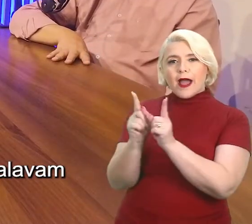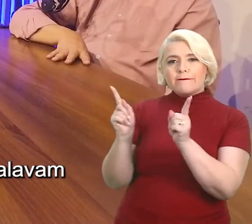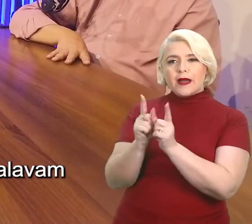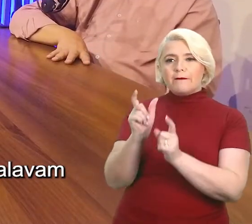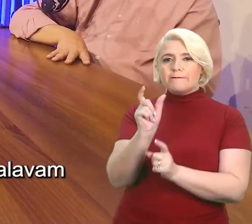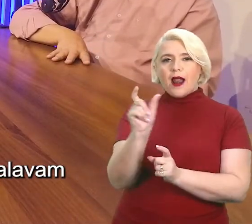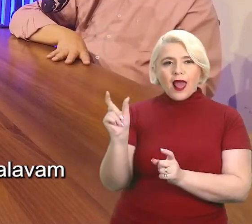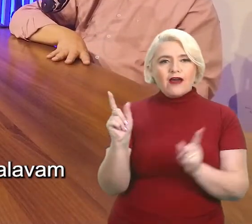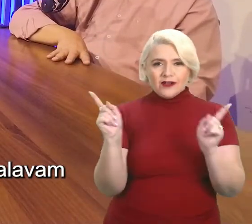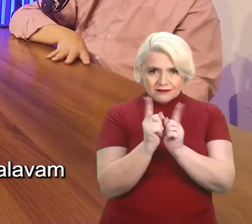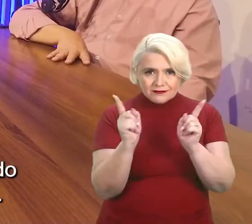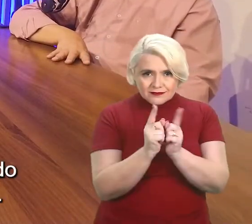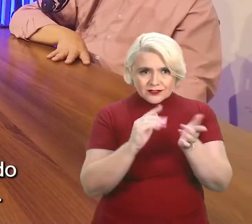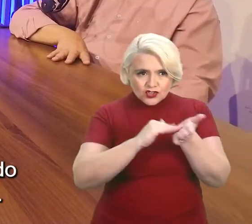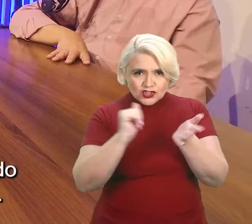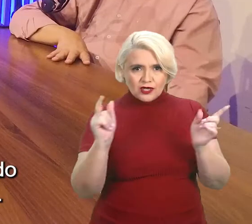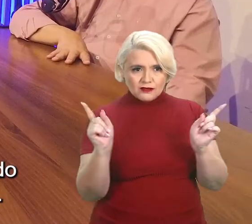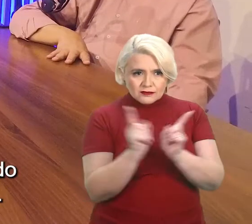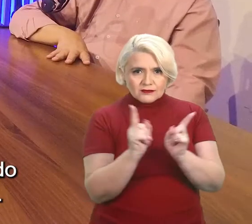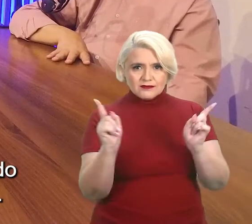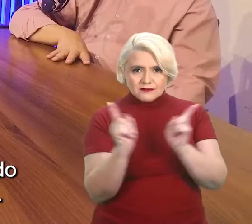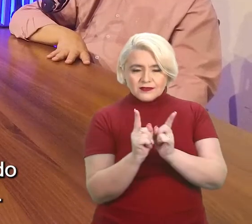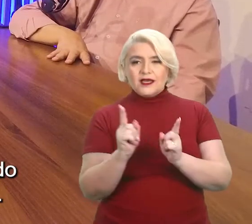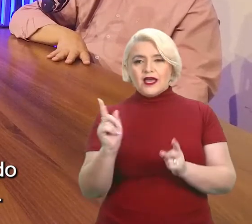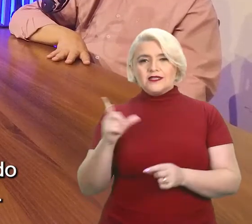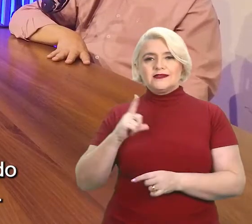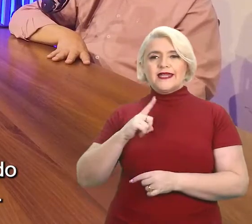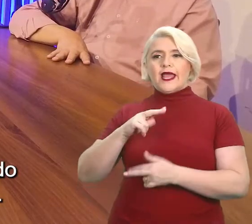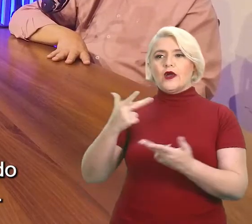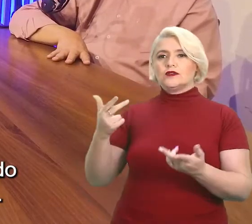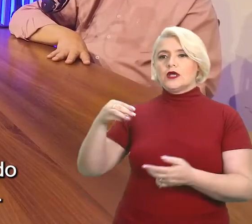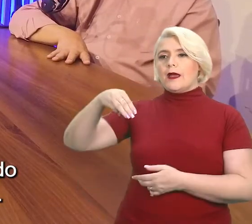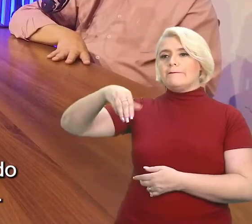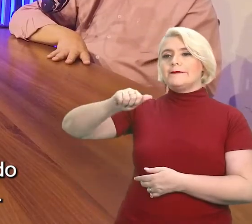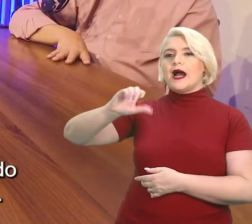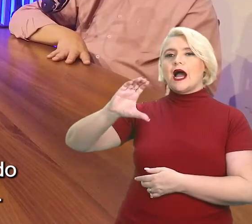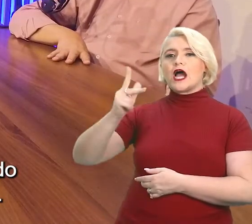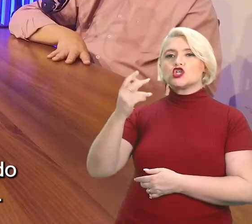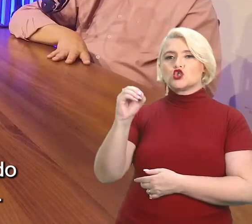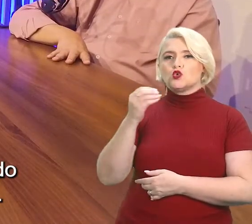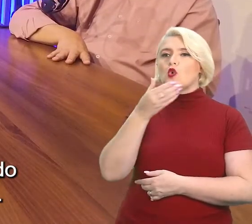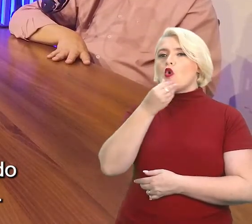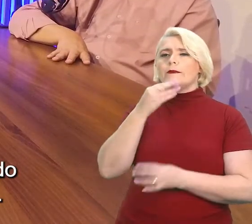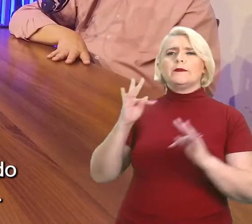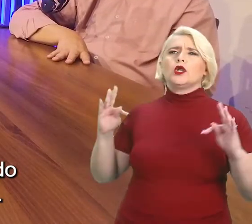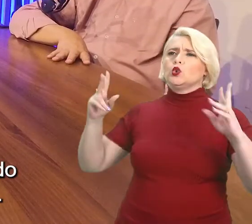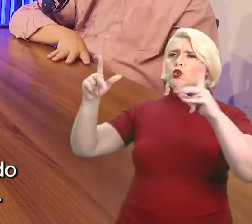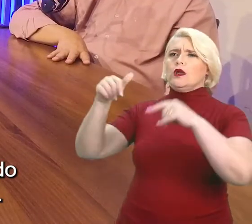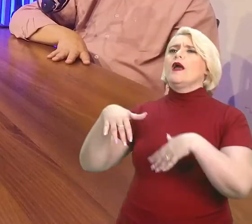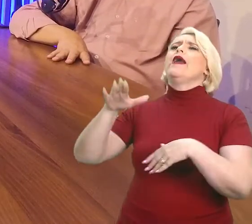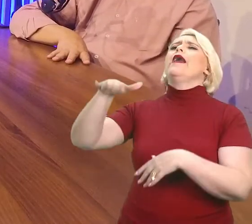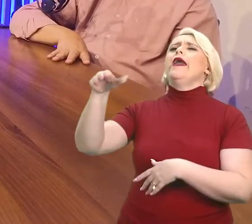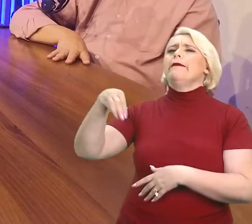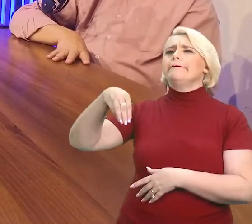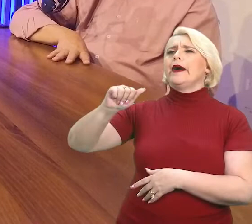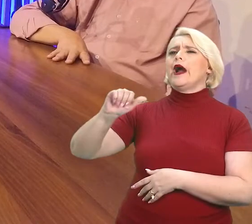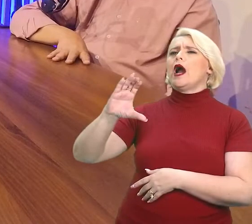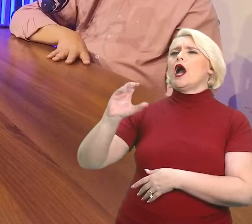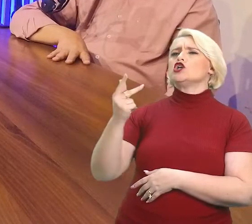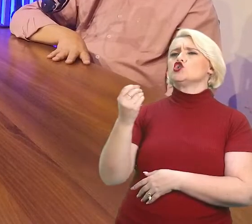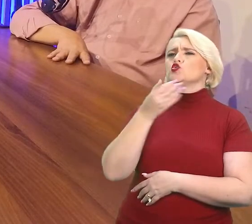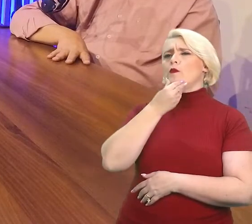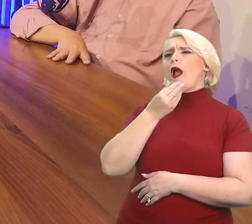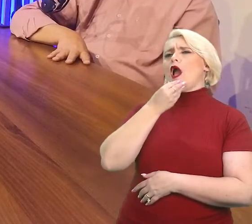as palavras. Então, assim, já tem essa coisa de chamar todo mundo de macho, né? Foi homem, é macho. Ei, macho. Né? Aí